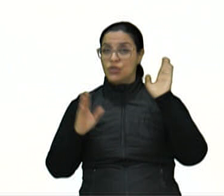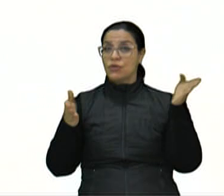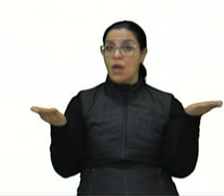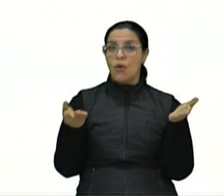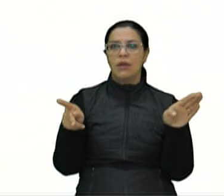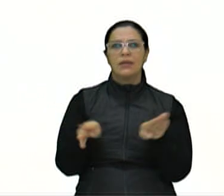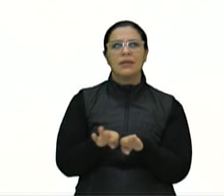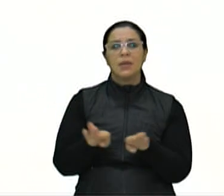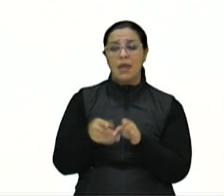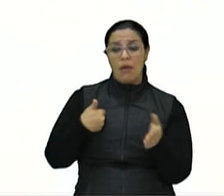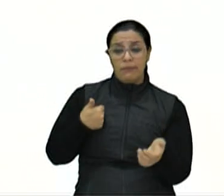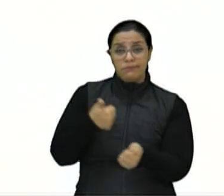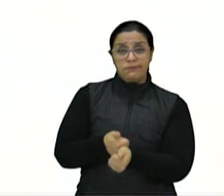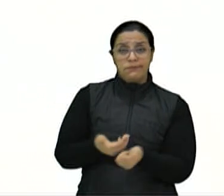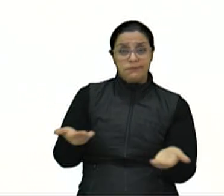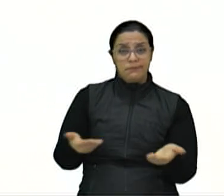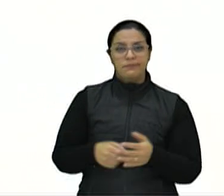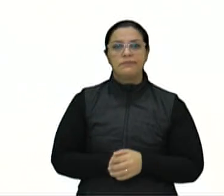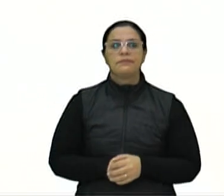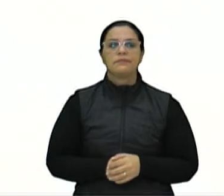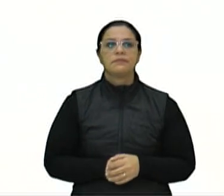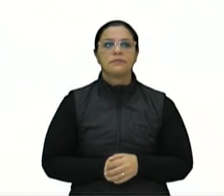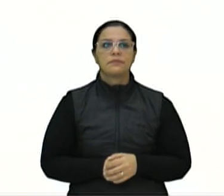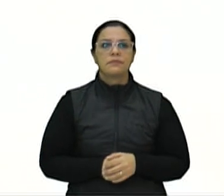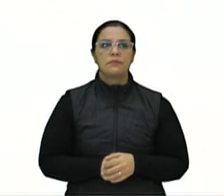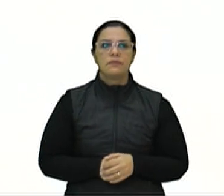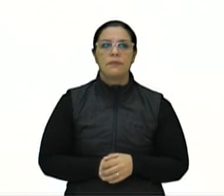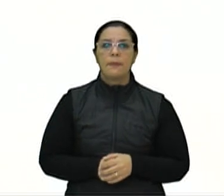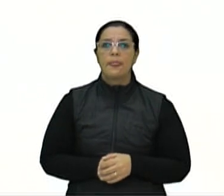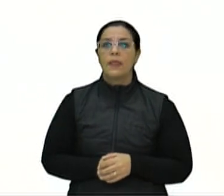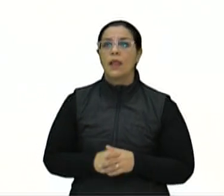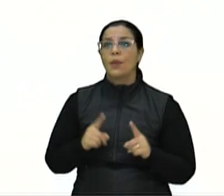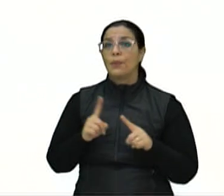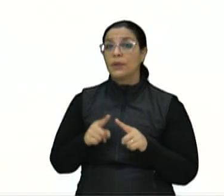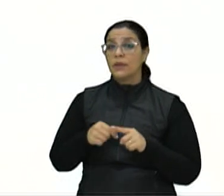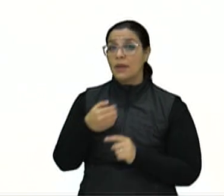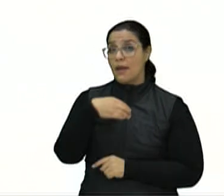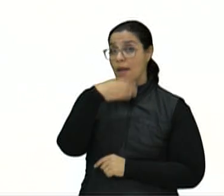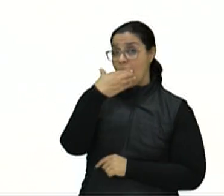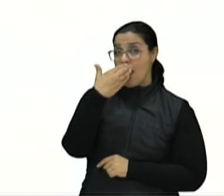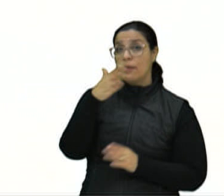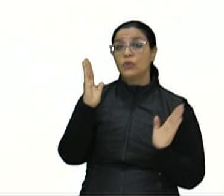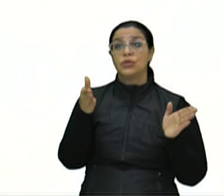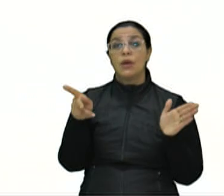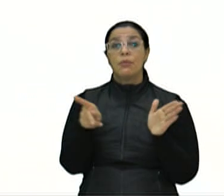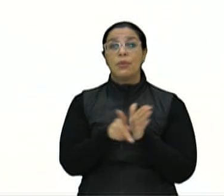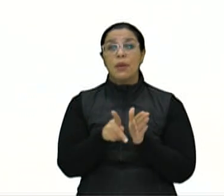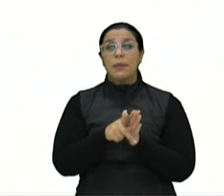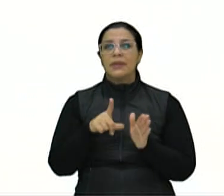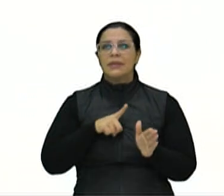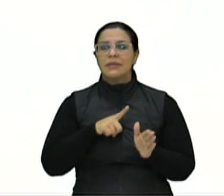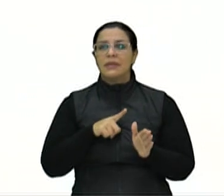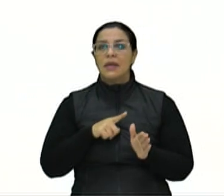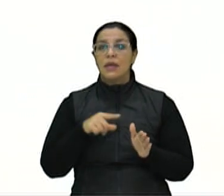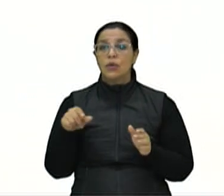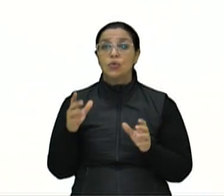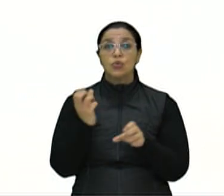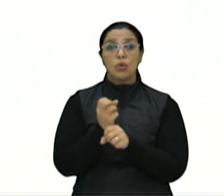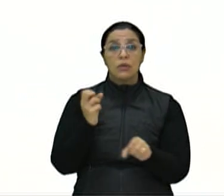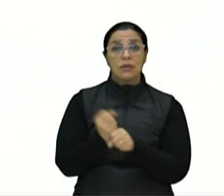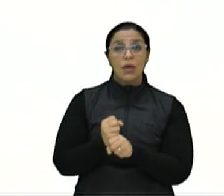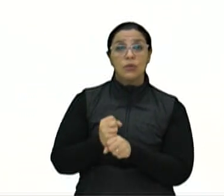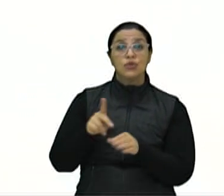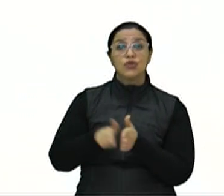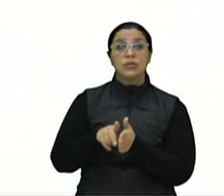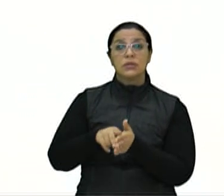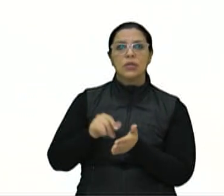menos até pouco tempo atrás. A Apple sofria apenas com o aumento das taxas